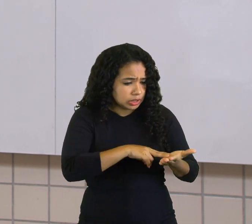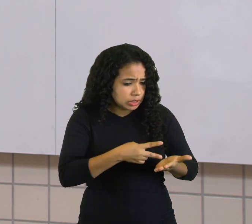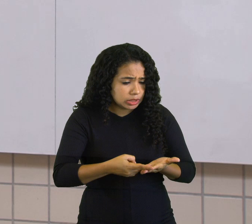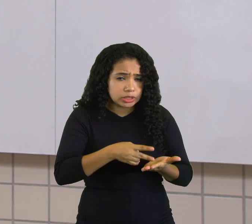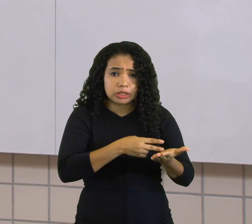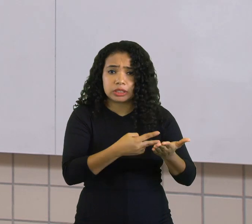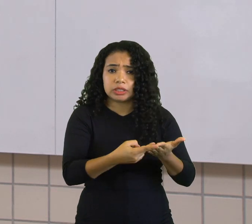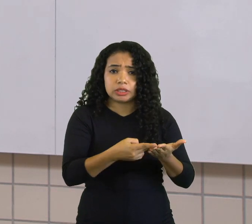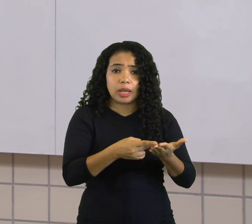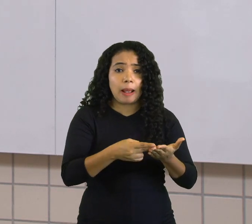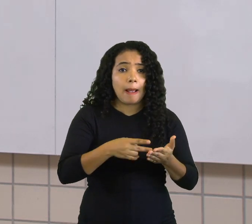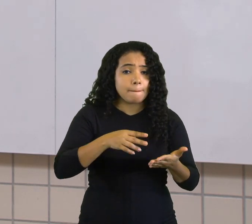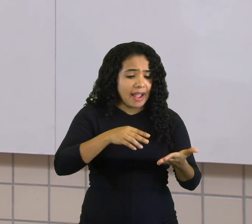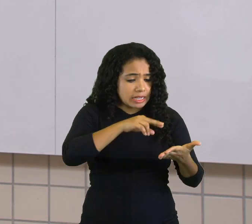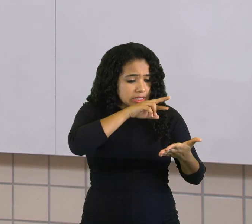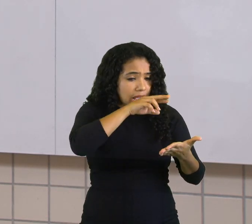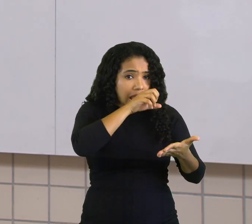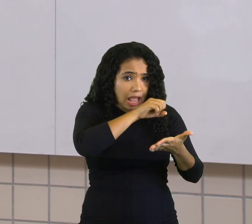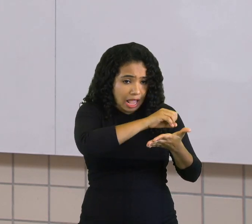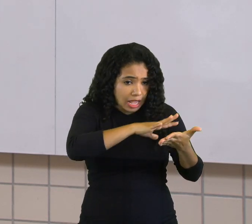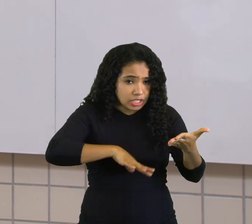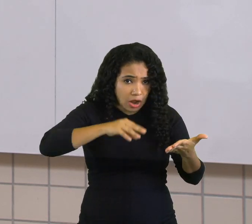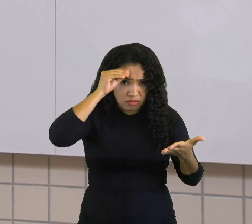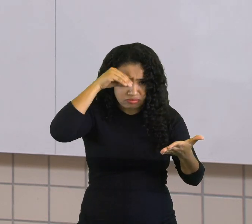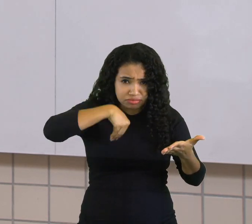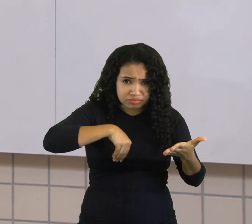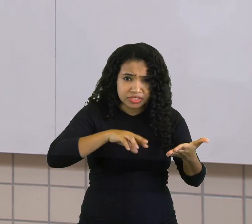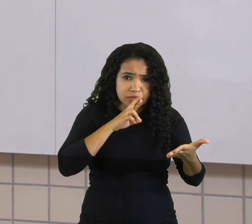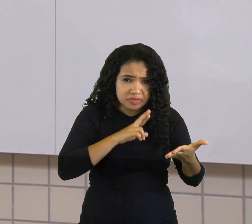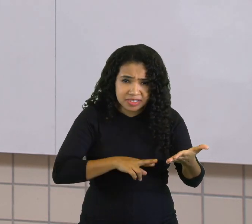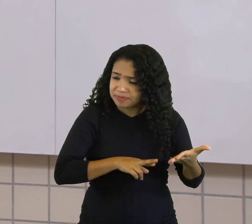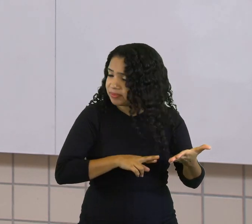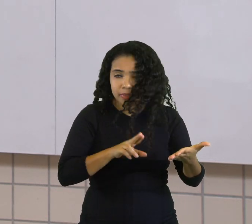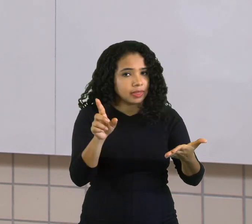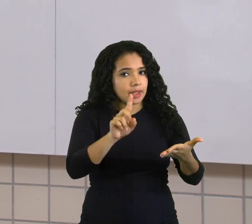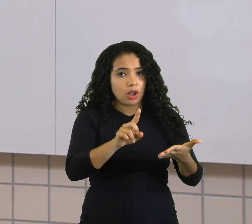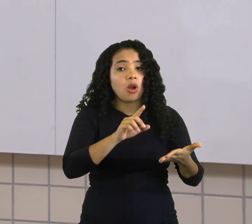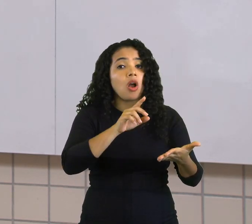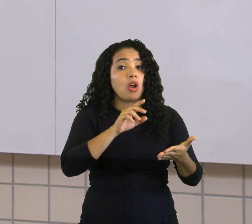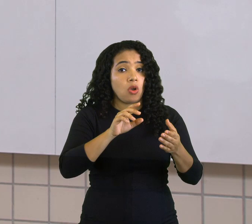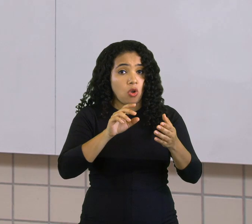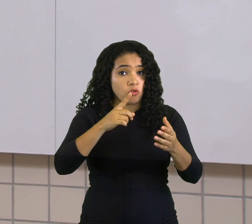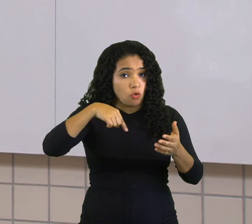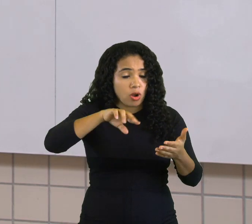não deixem de fazer. Ok, galera? Eu espero que vocês estejam se